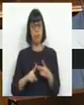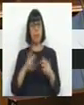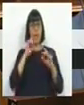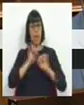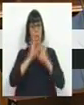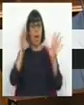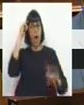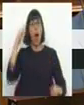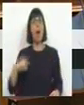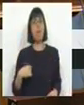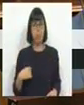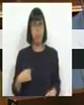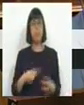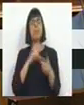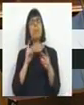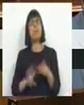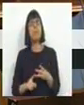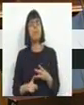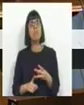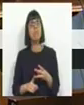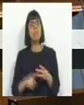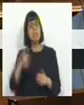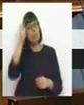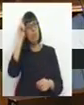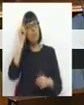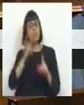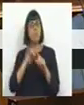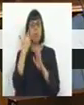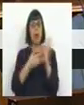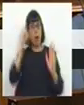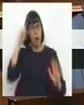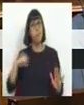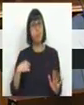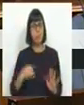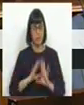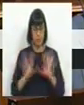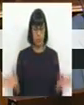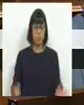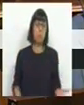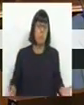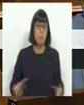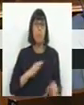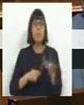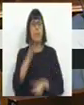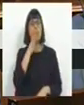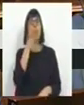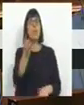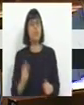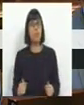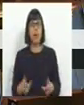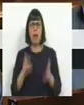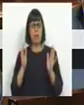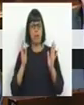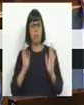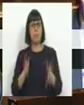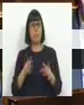a transparência, sei o que é o respeito pela Constituição. E, portanto, Sr. Deputado,